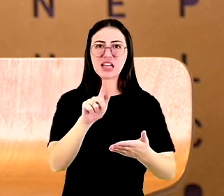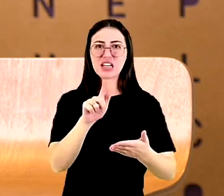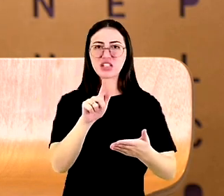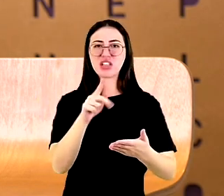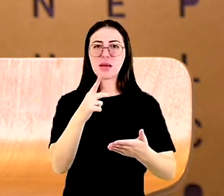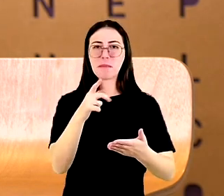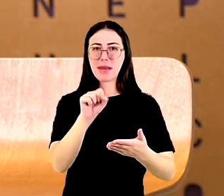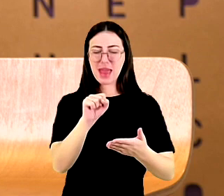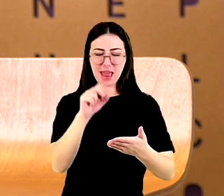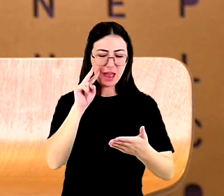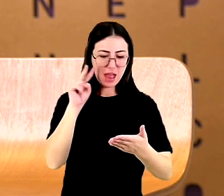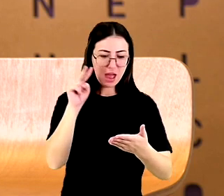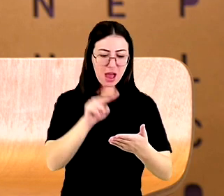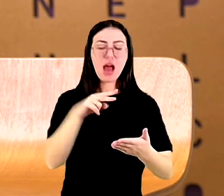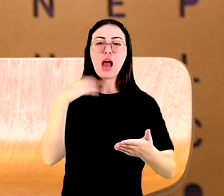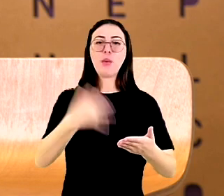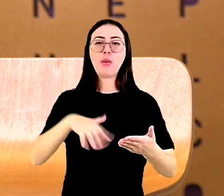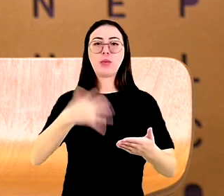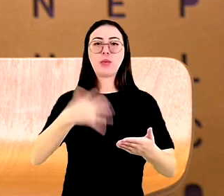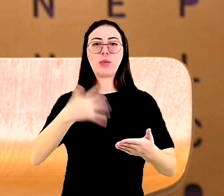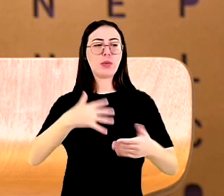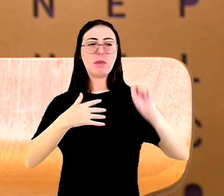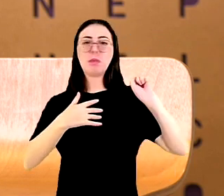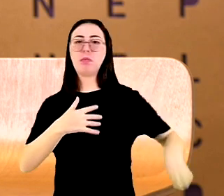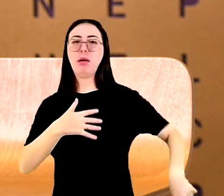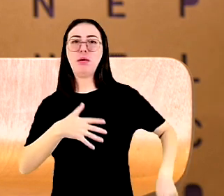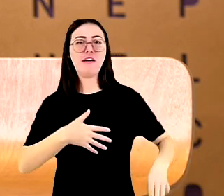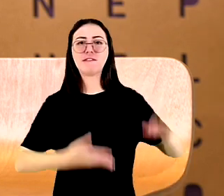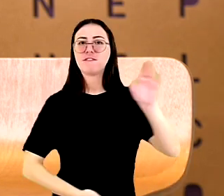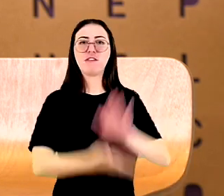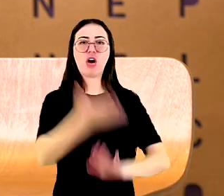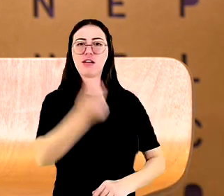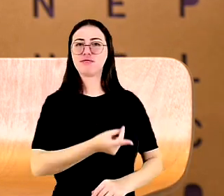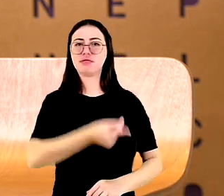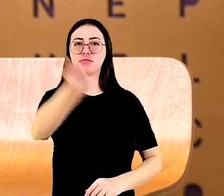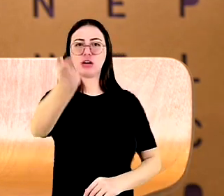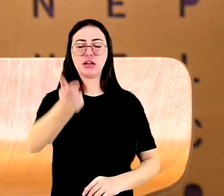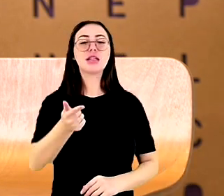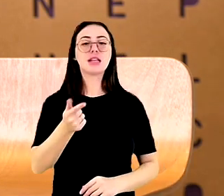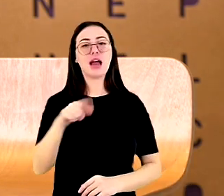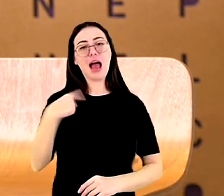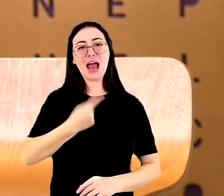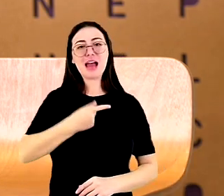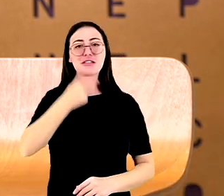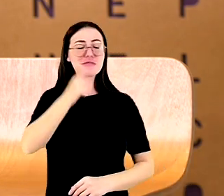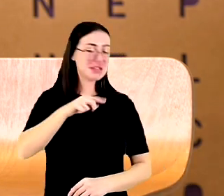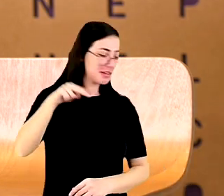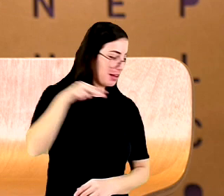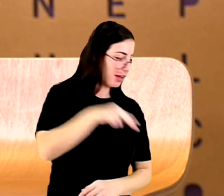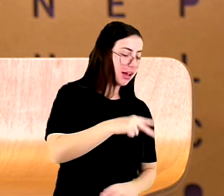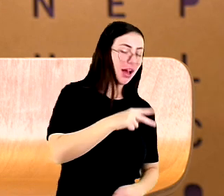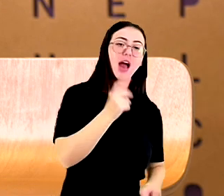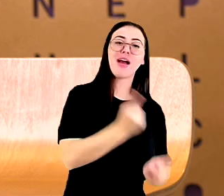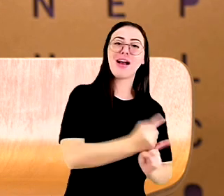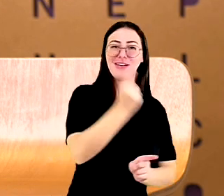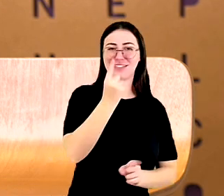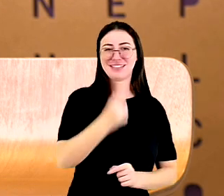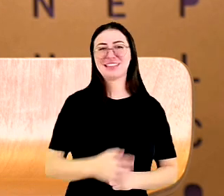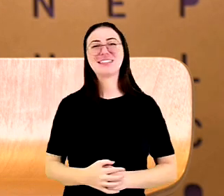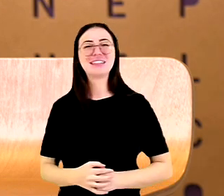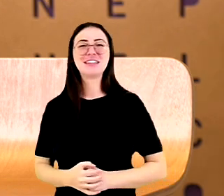cliente buscou. Mas é algo muito demandado pelos nossos clientes, tanto que a gente também está buscando como fazer um